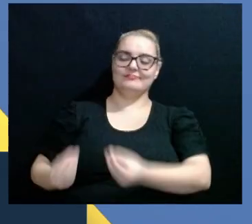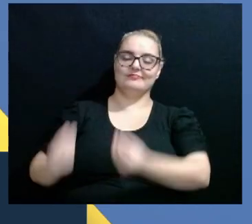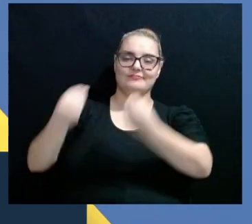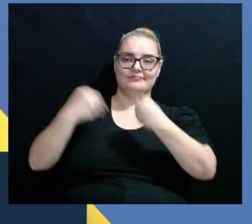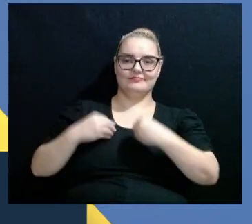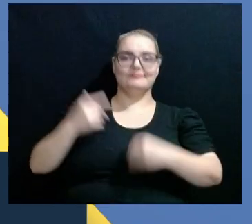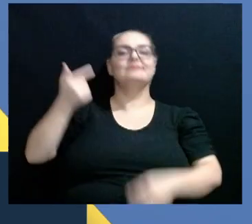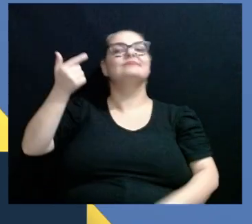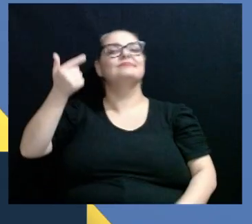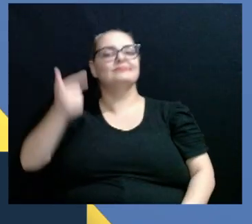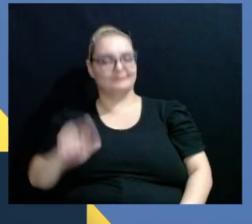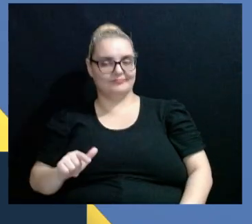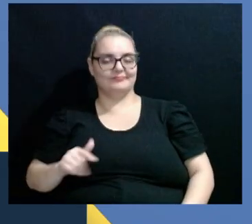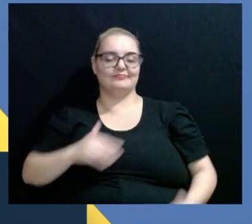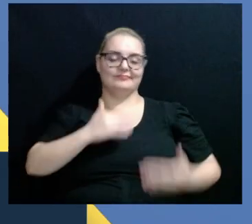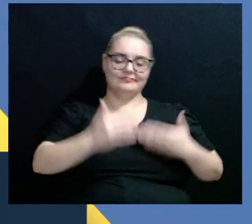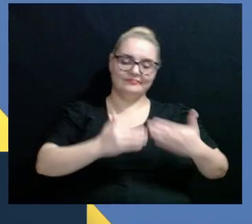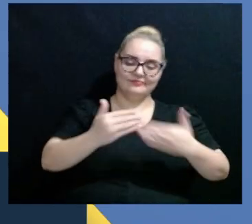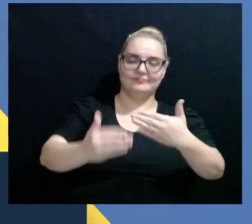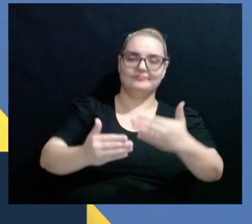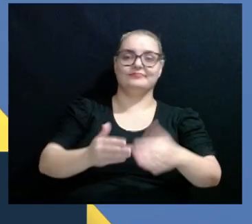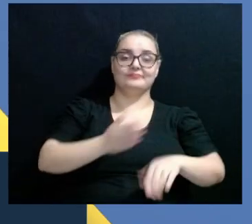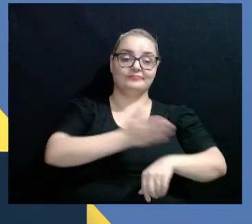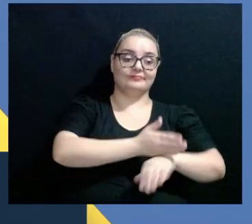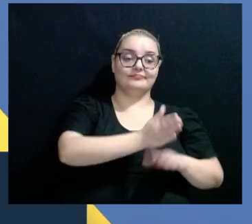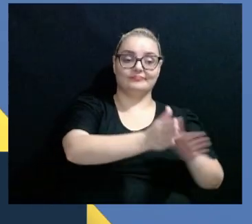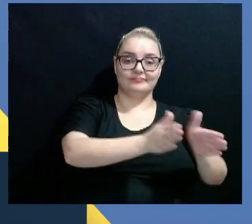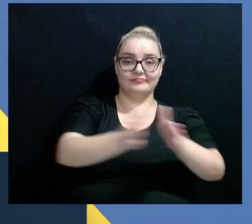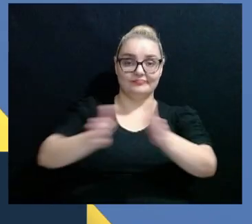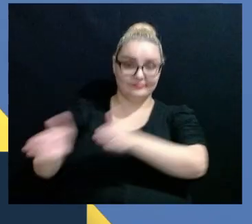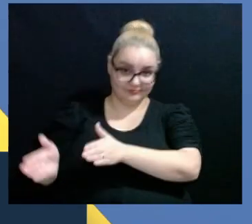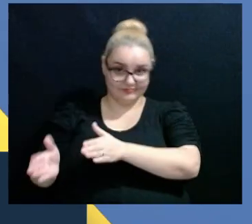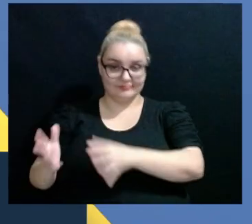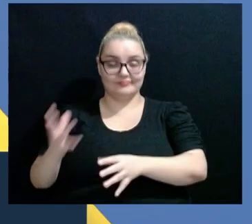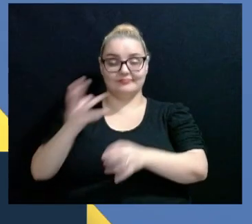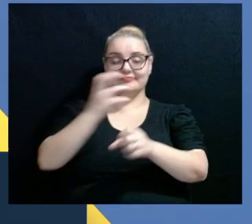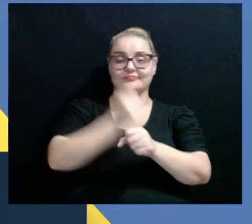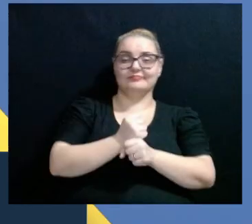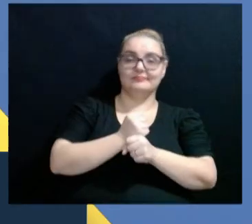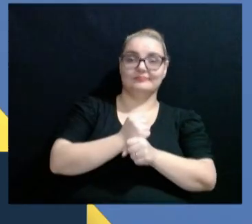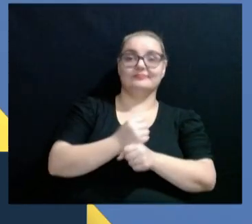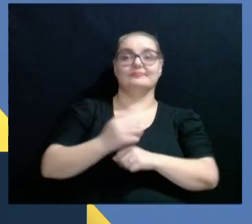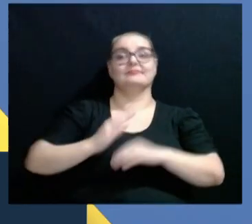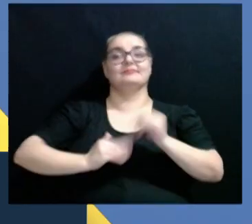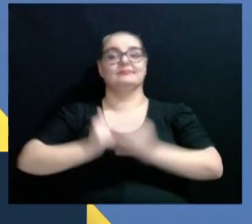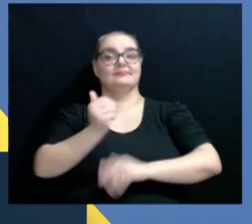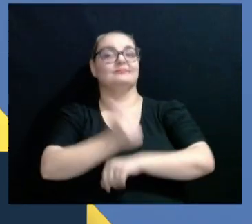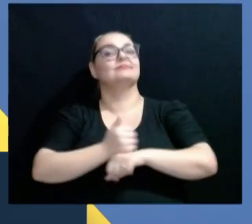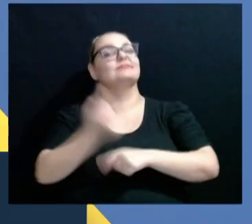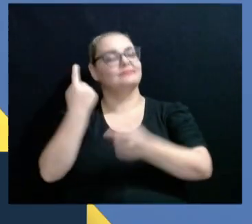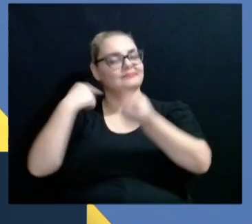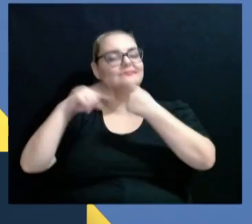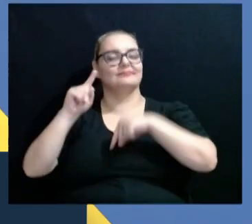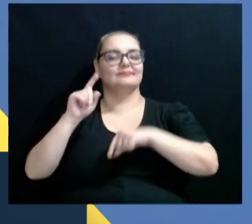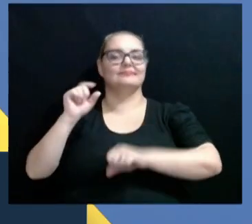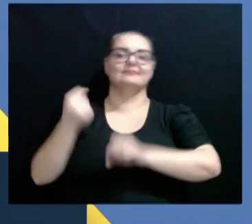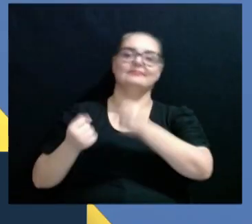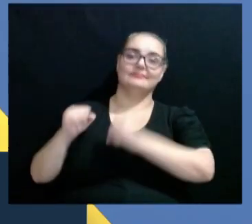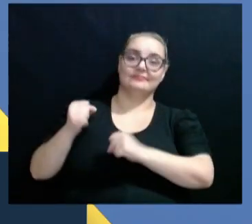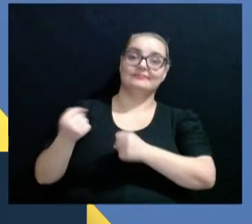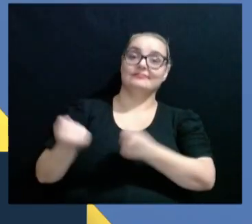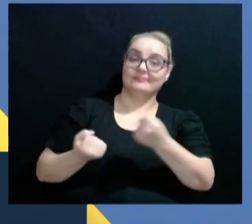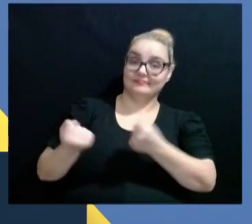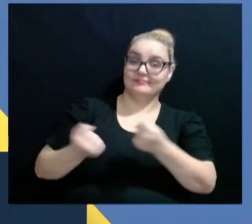recebida pela família e continua ao longo das outras fases da vida, culminando em uma carreira de sucesso